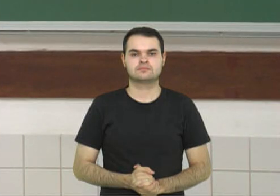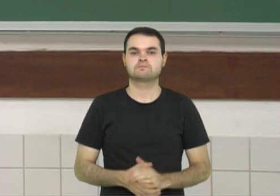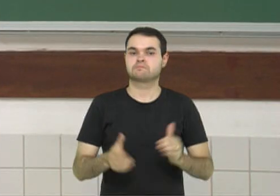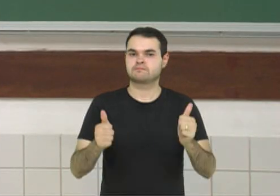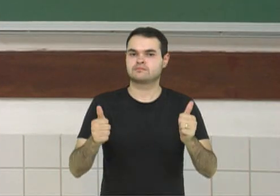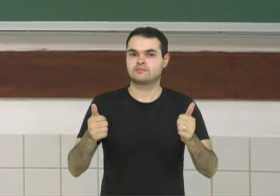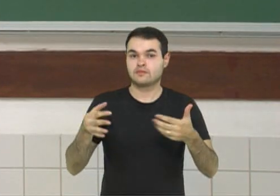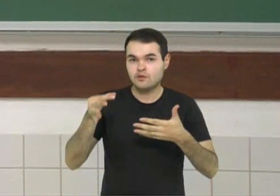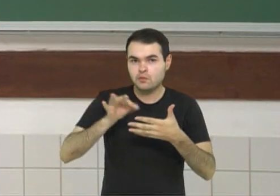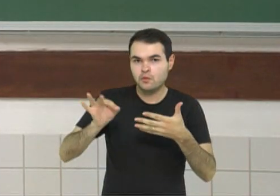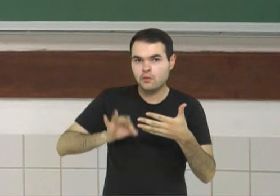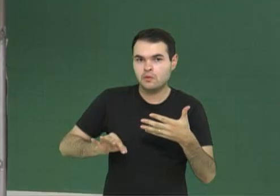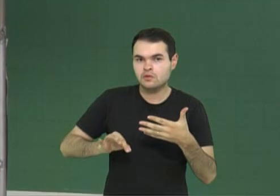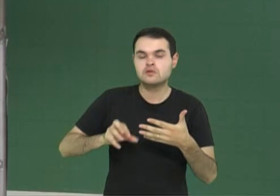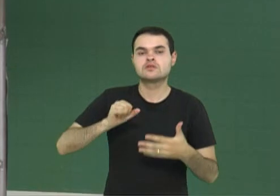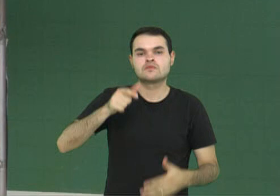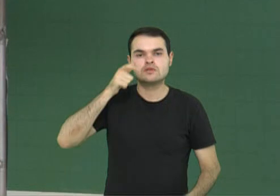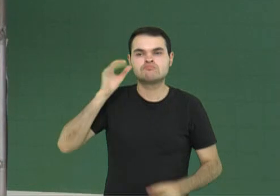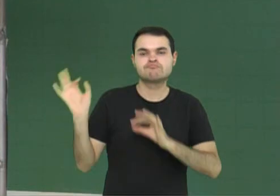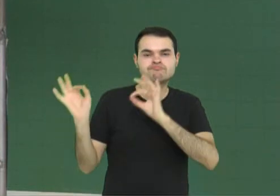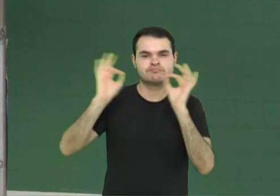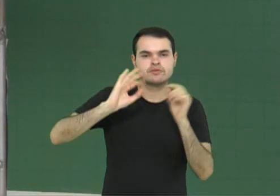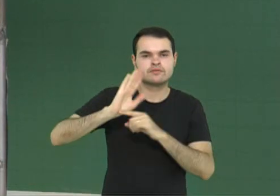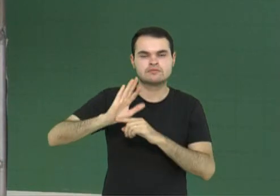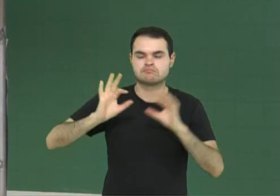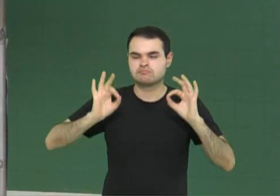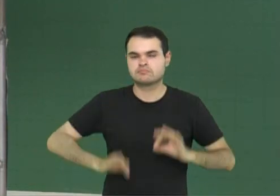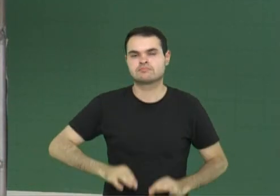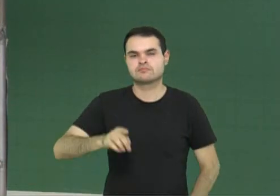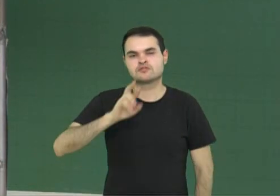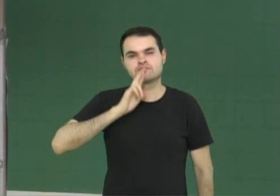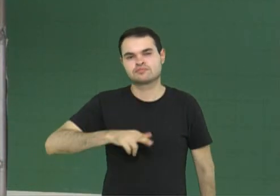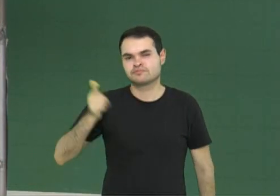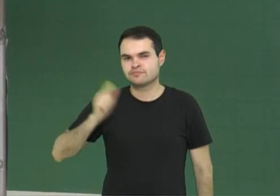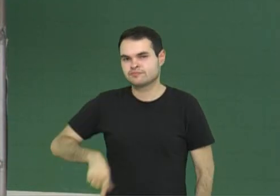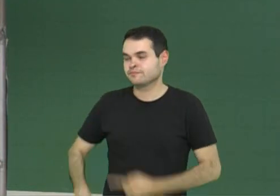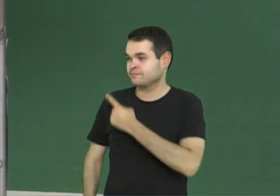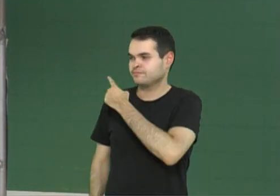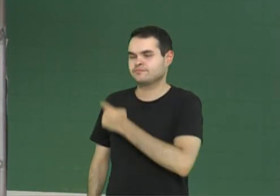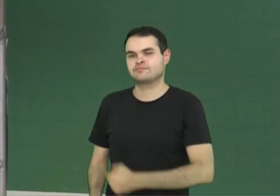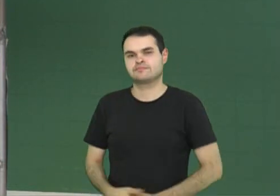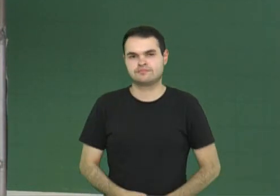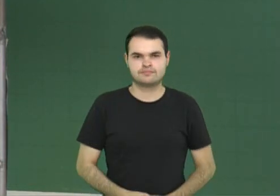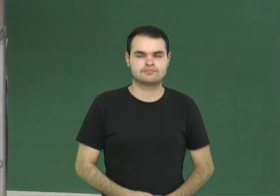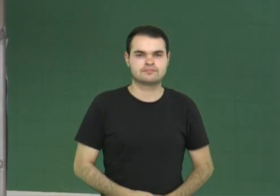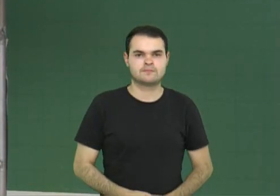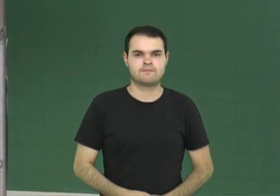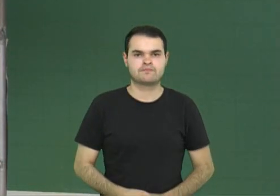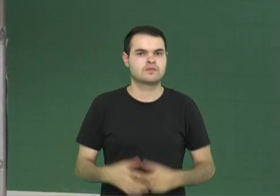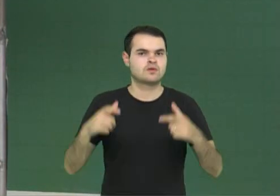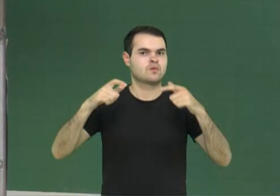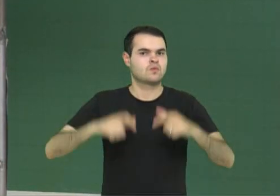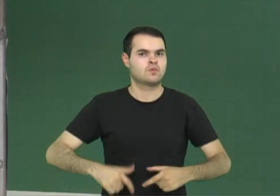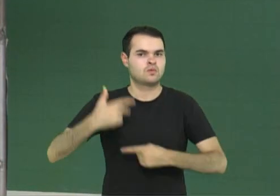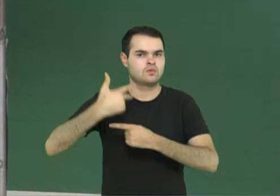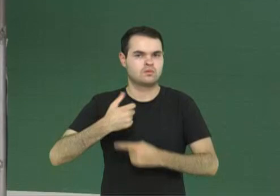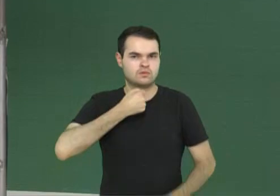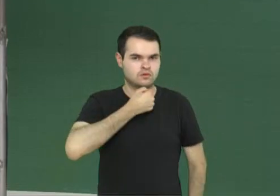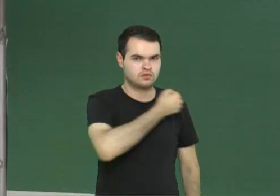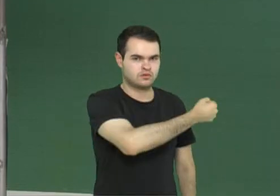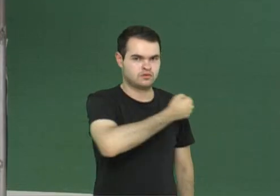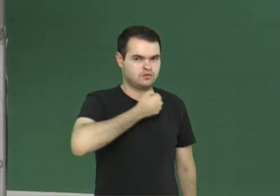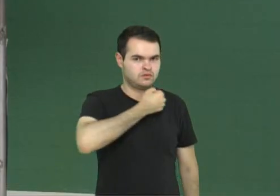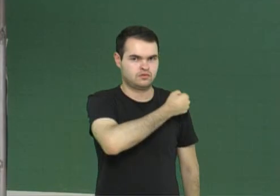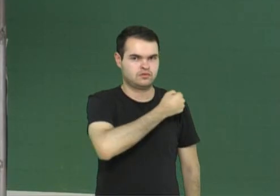Vamos corrigir? Se você assistiu o vídeo, com certeza você sabe responder, né? Em que local foi gravada a entrevista com